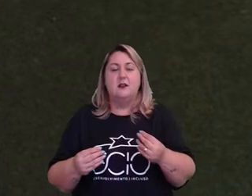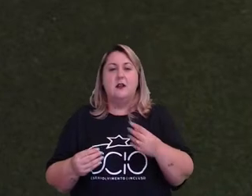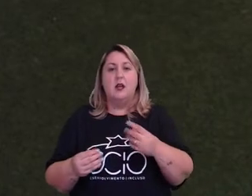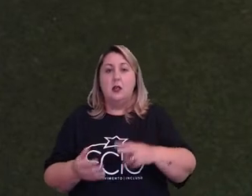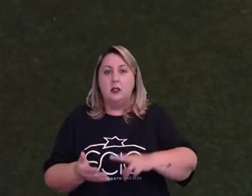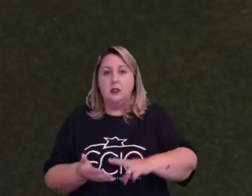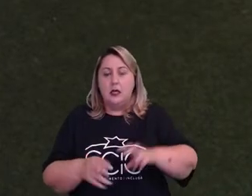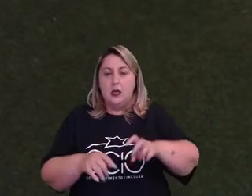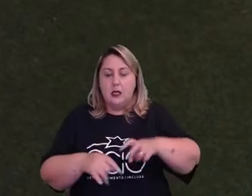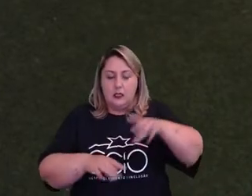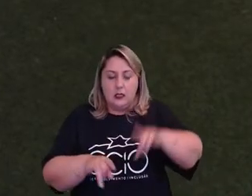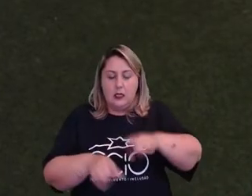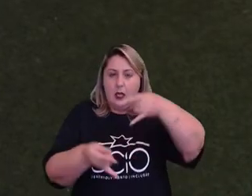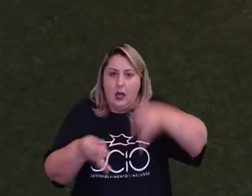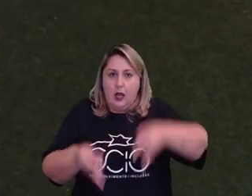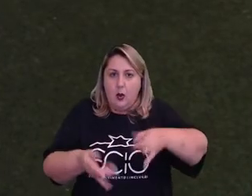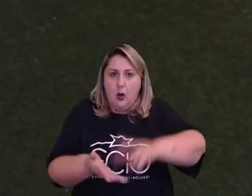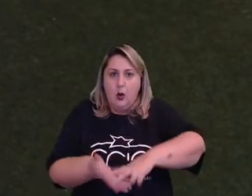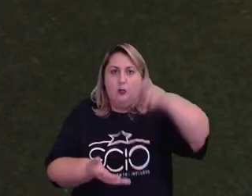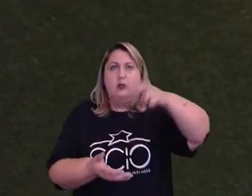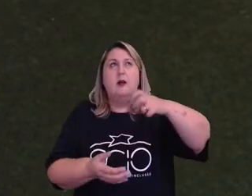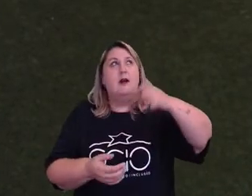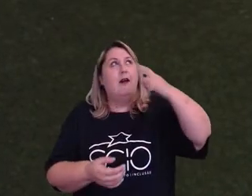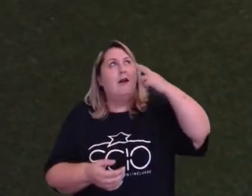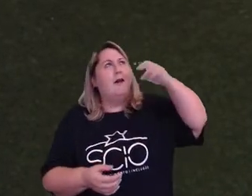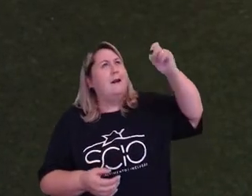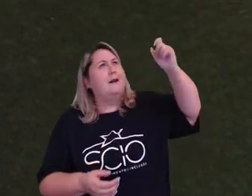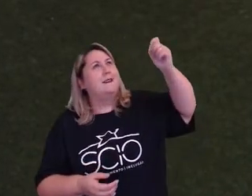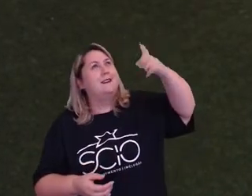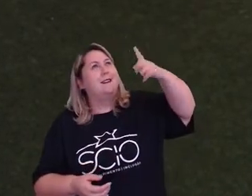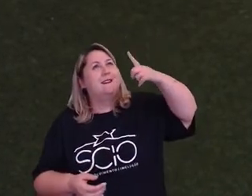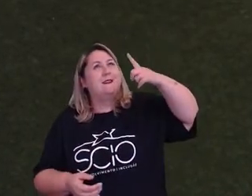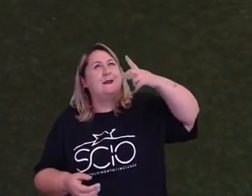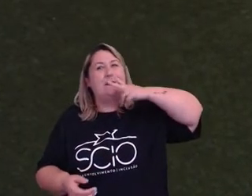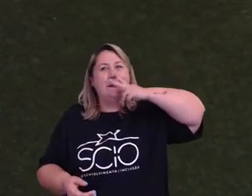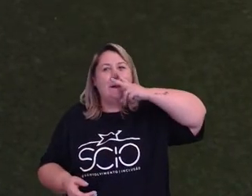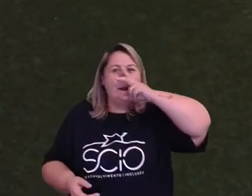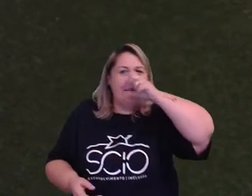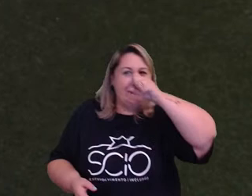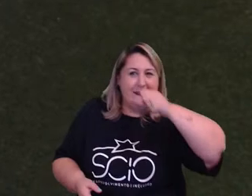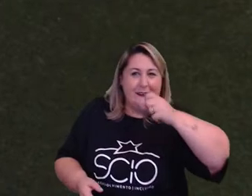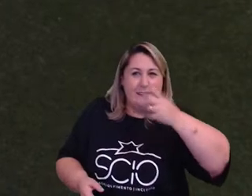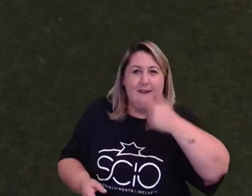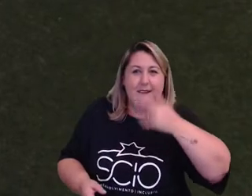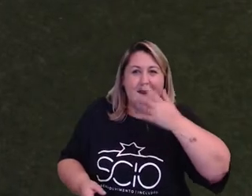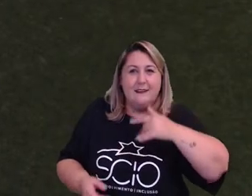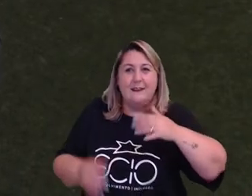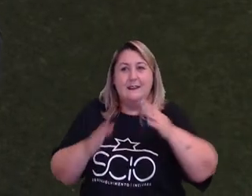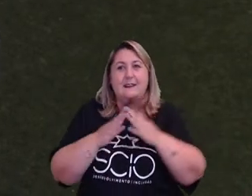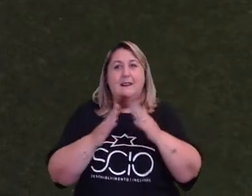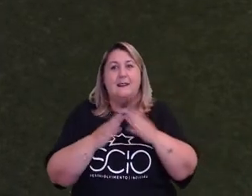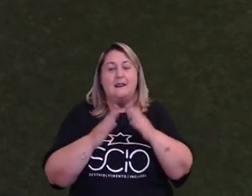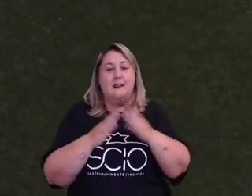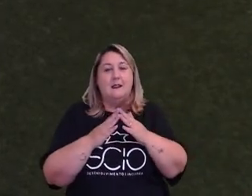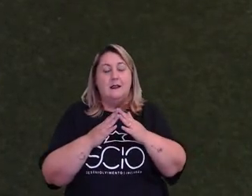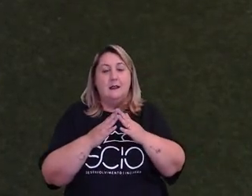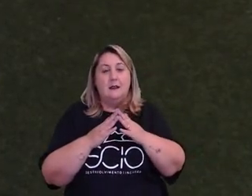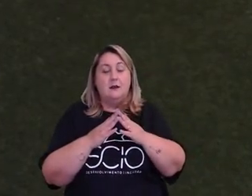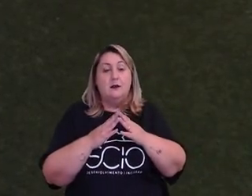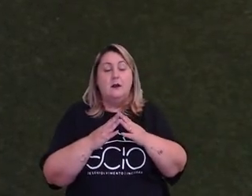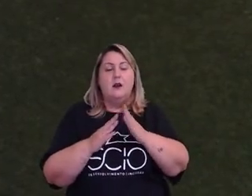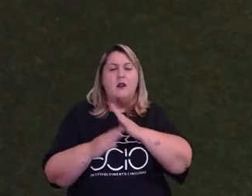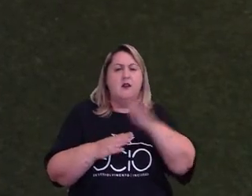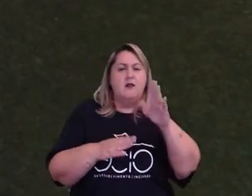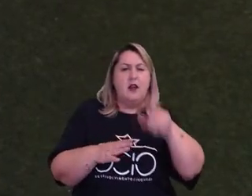pula da cama, a gente olha assim aquele sol raiando, a criançada já se movimentando em casa, e a gente vai